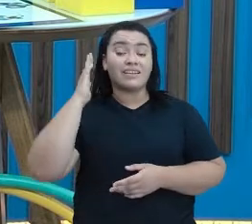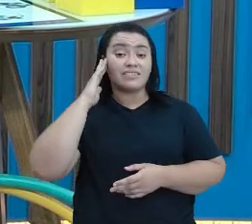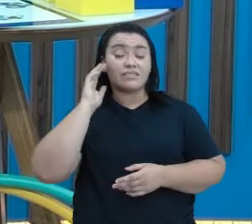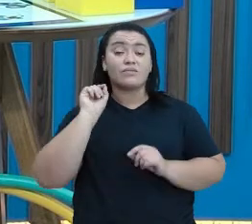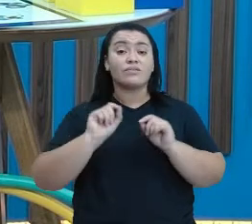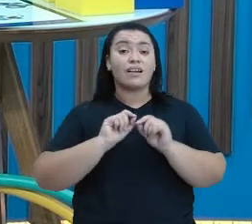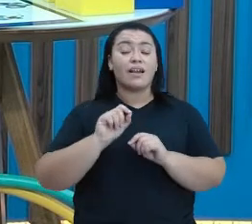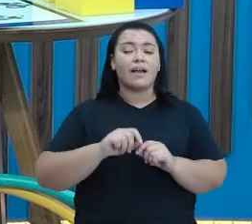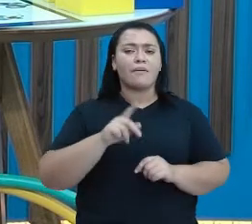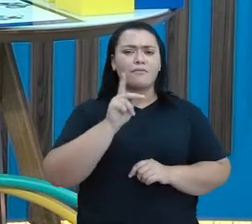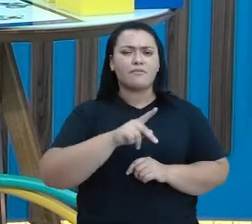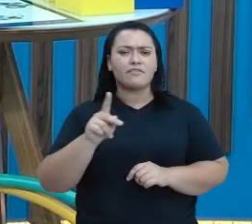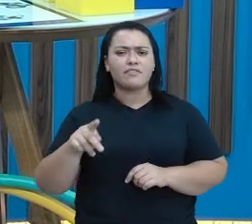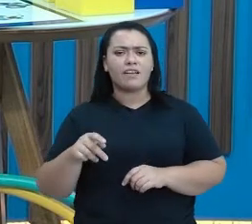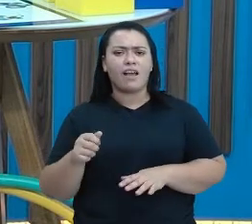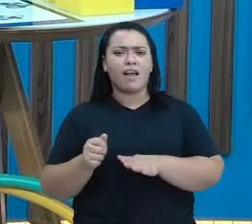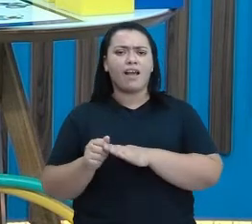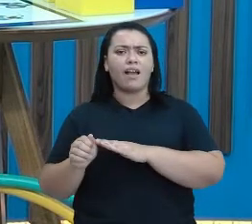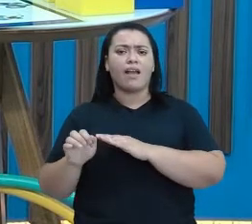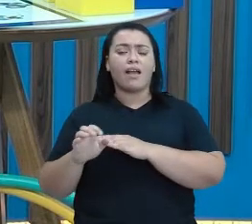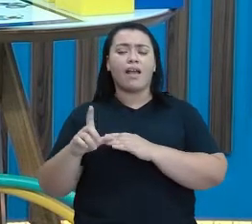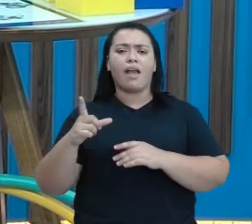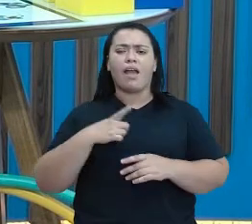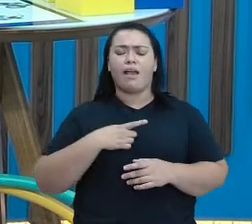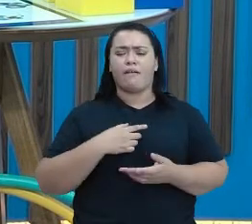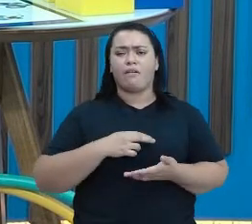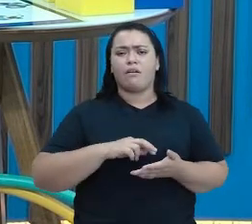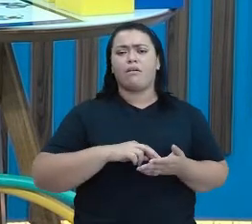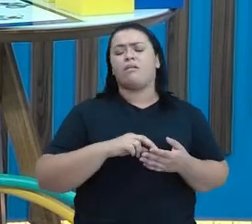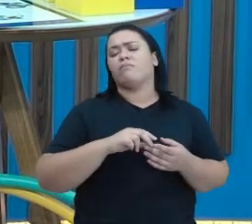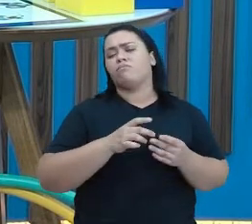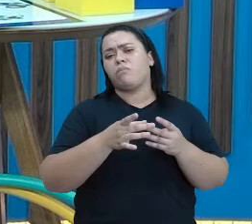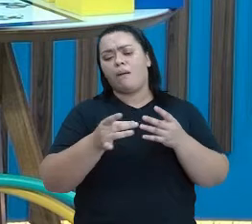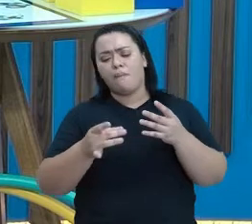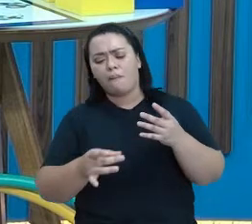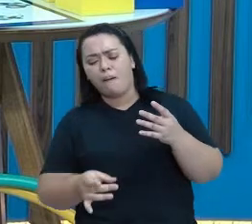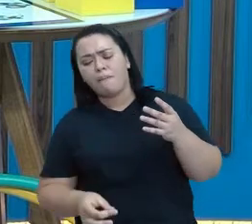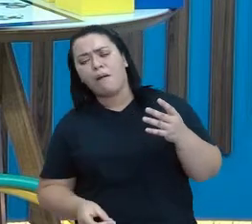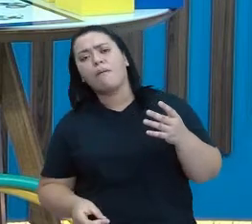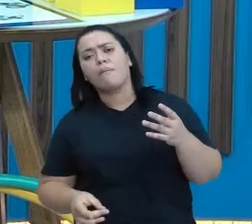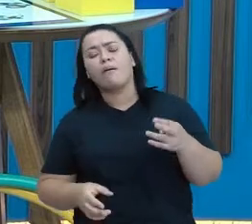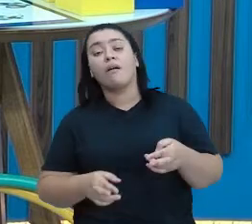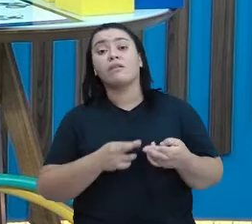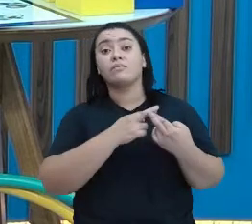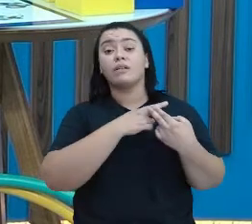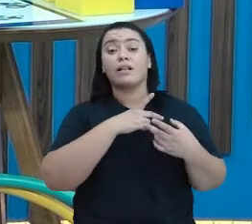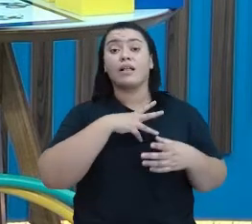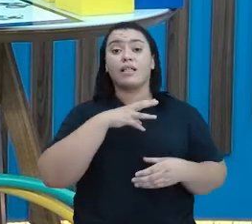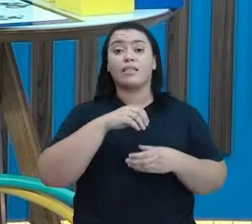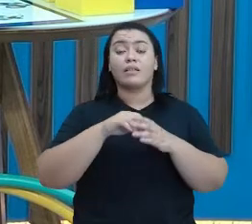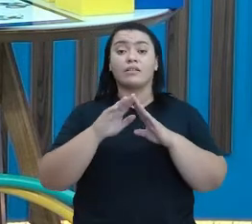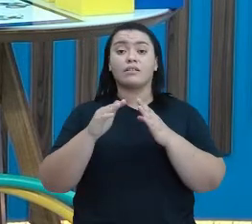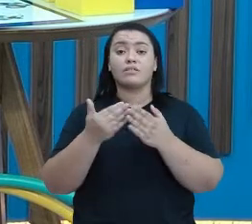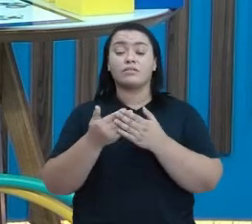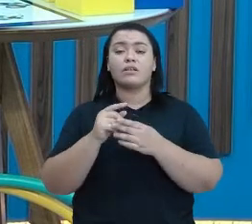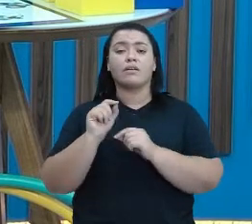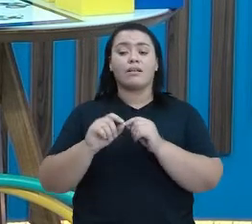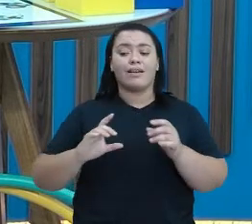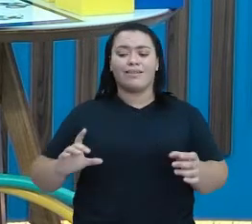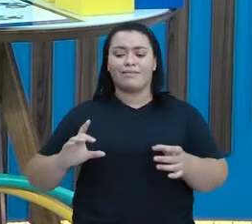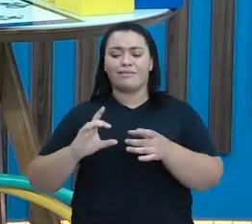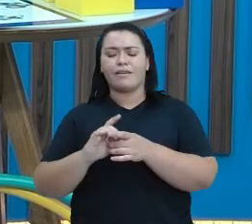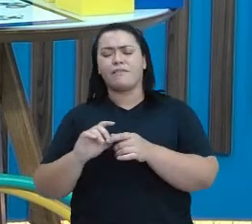ele tem várias funções dentro da escola, todas elas para ligar as pessoas e construir uma